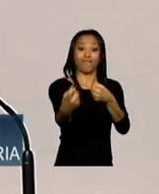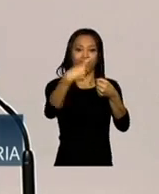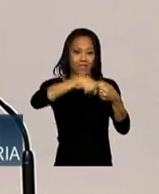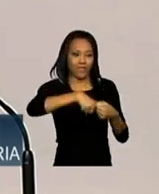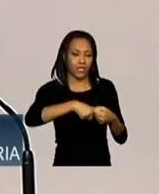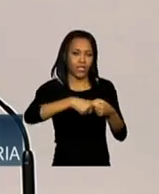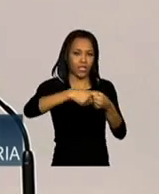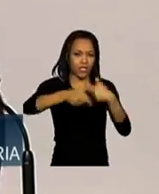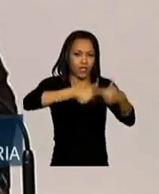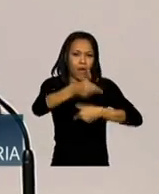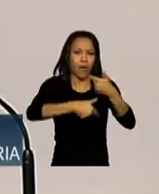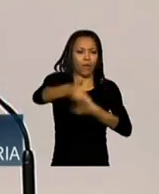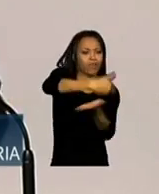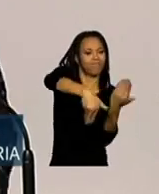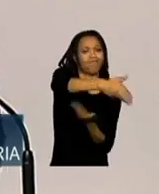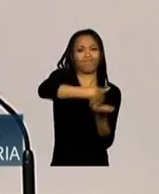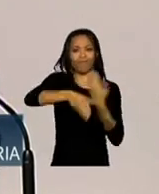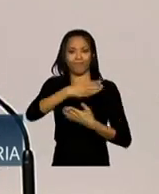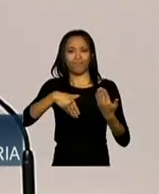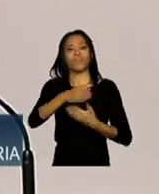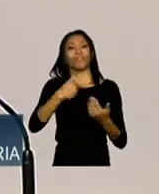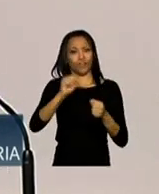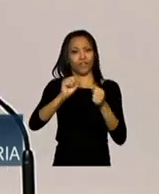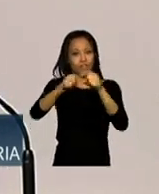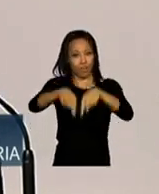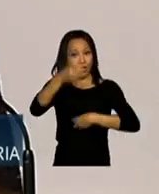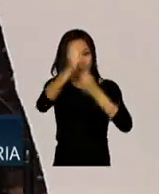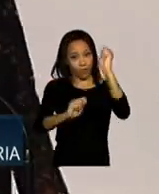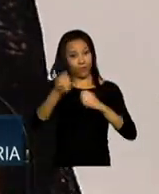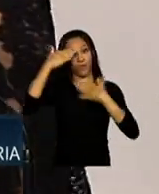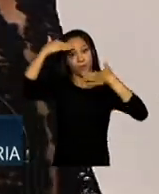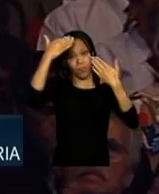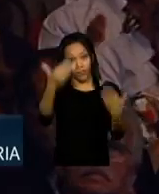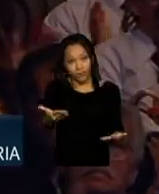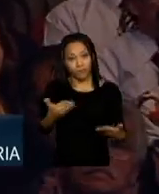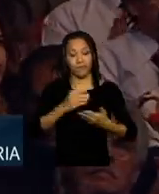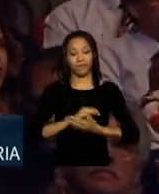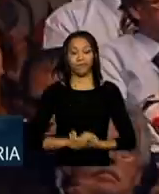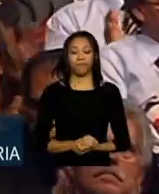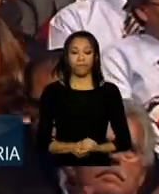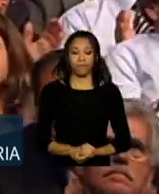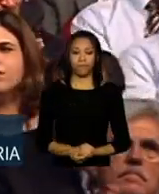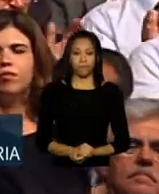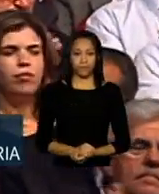nós fazemos juntos e fizemos aqui com a indústria. Muito obrigado.